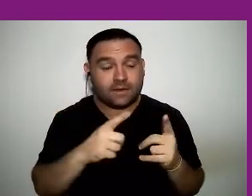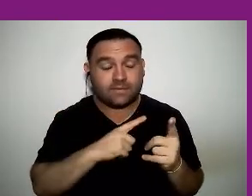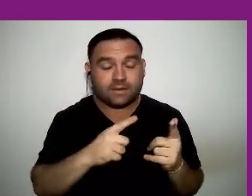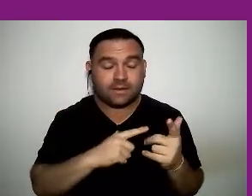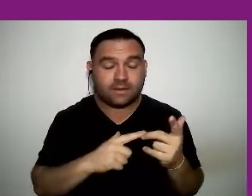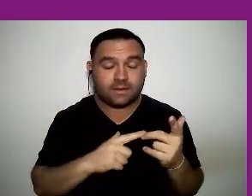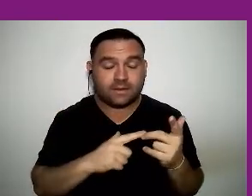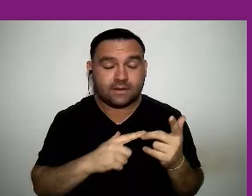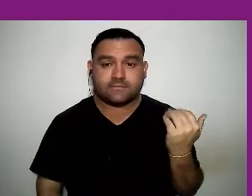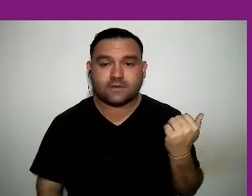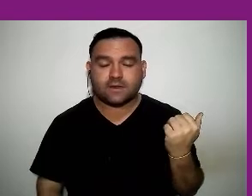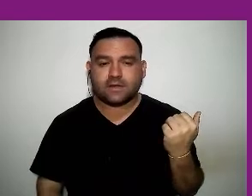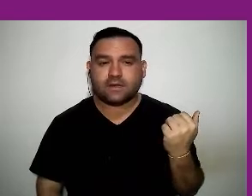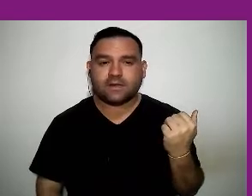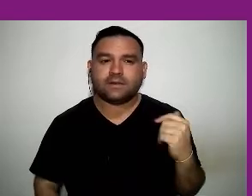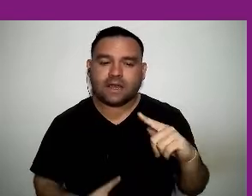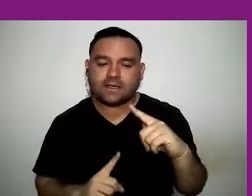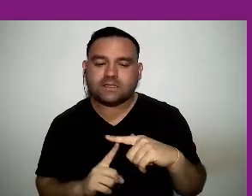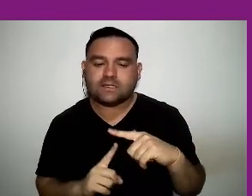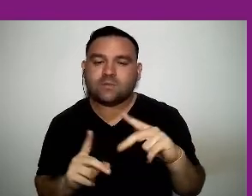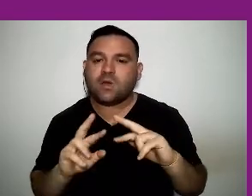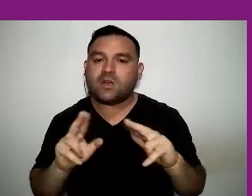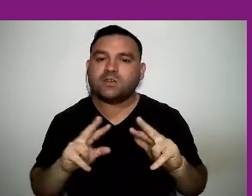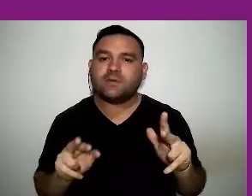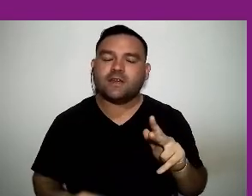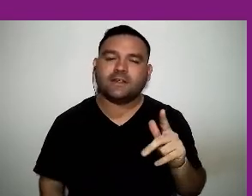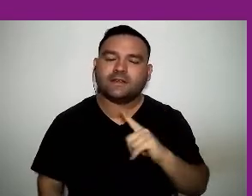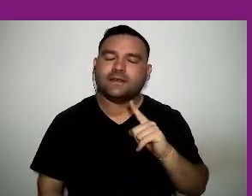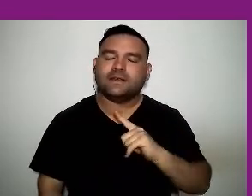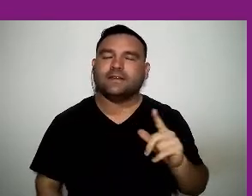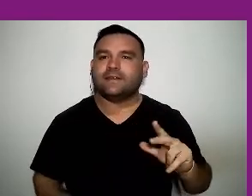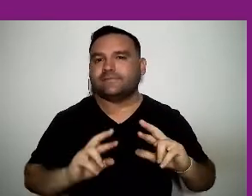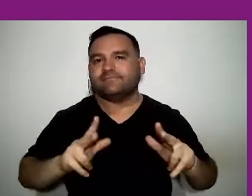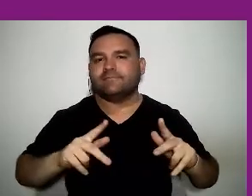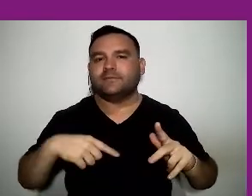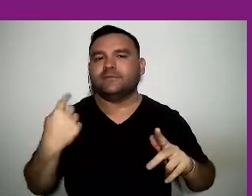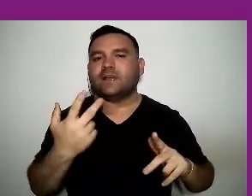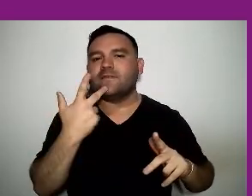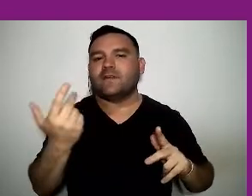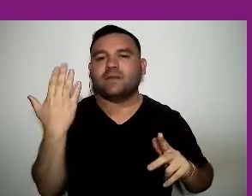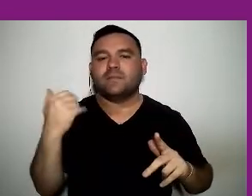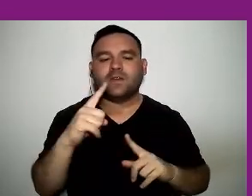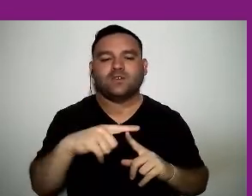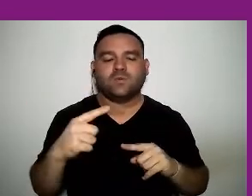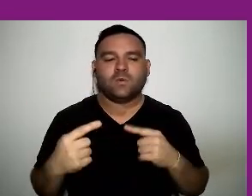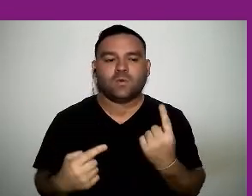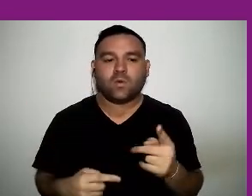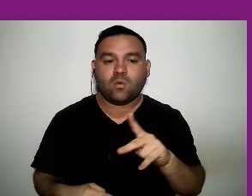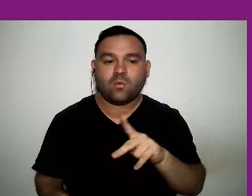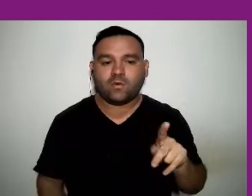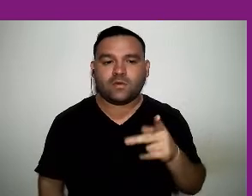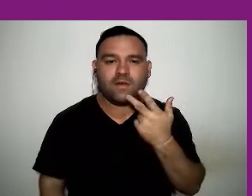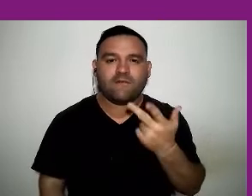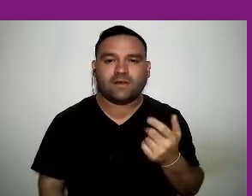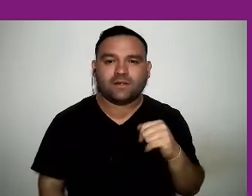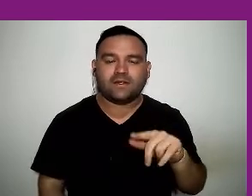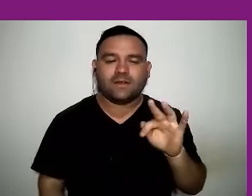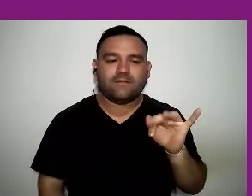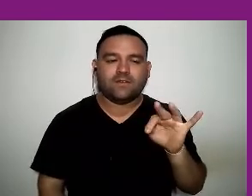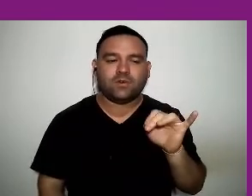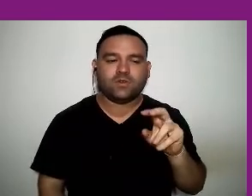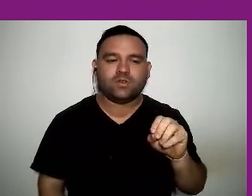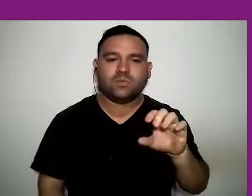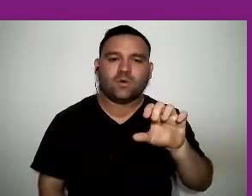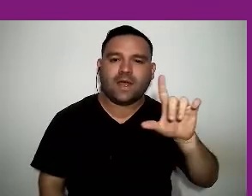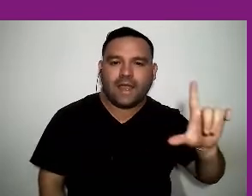haviam tipos diferentes de fenótipo, um fenótipo que a gente chamava de tipo 1, o professor Gattinoni chamou de fenótipo